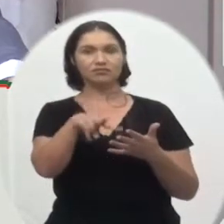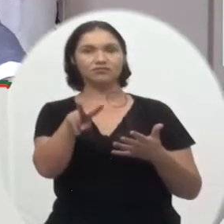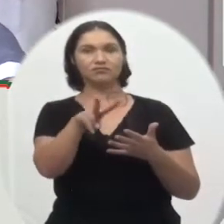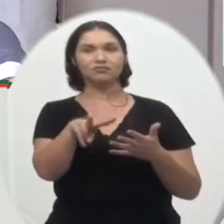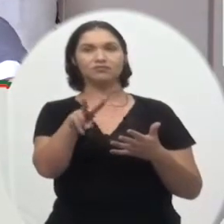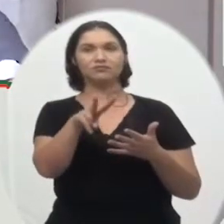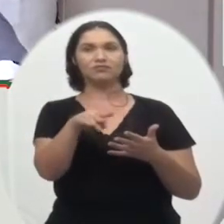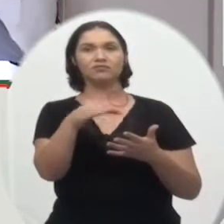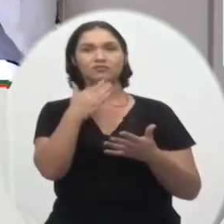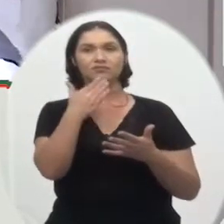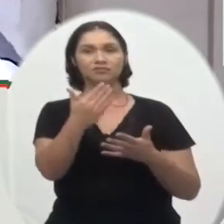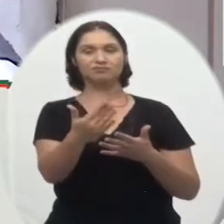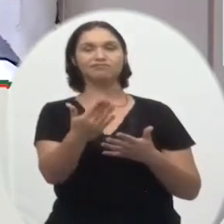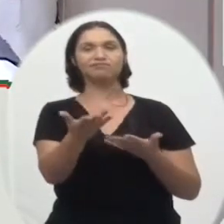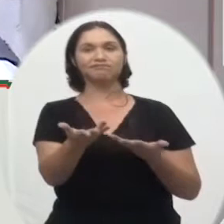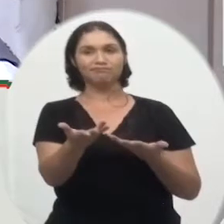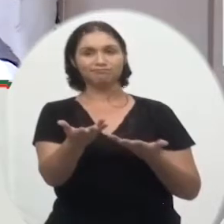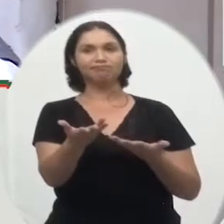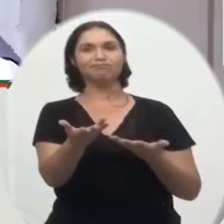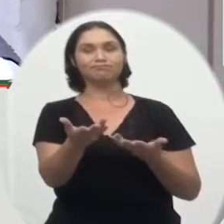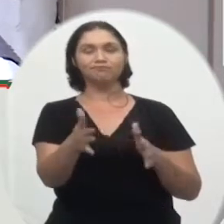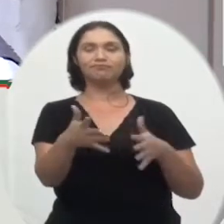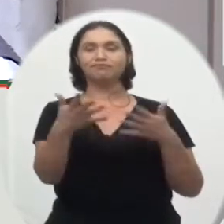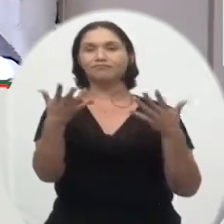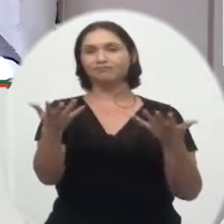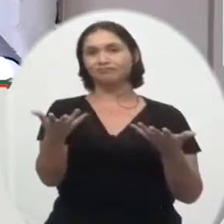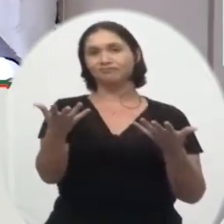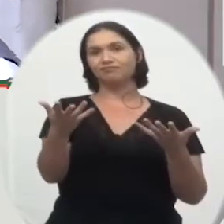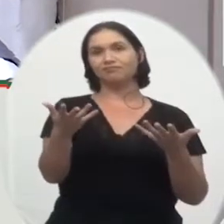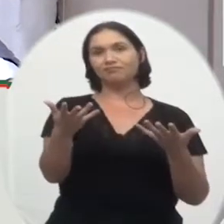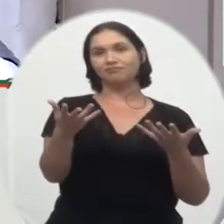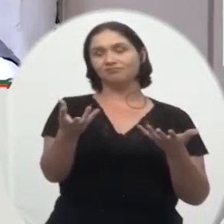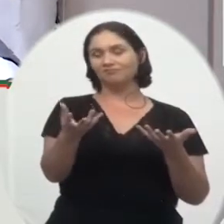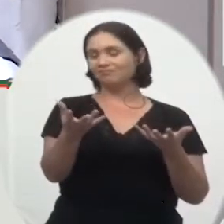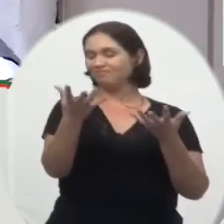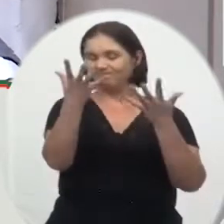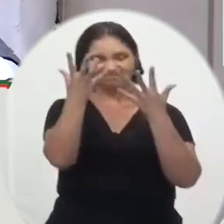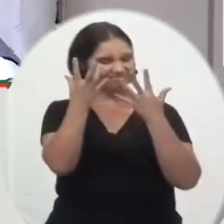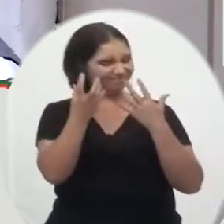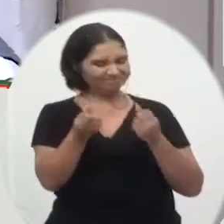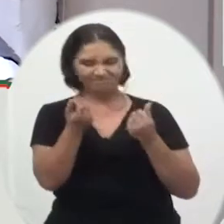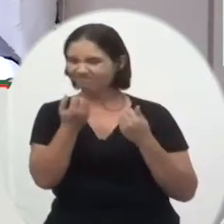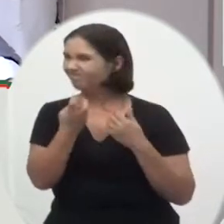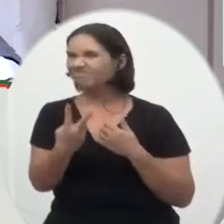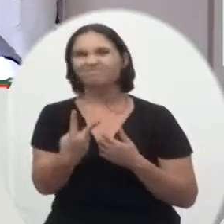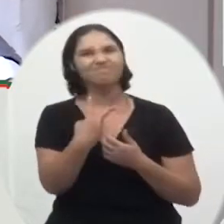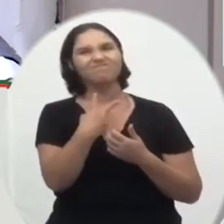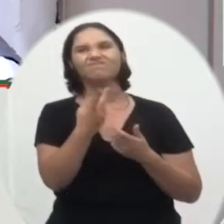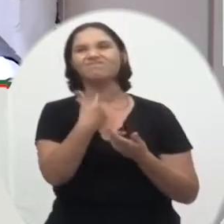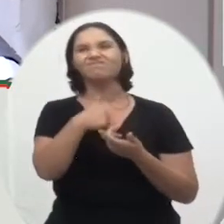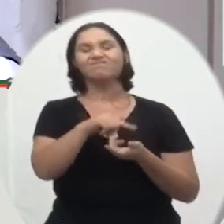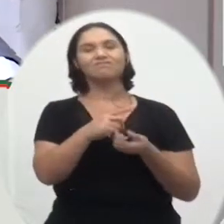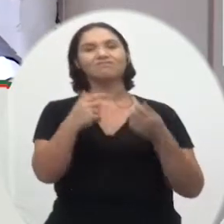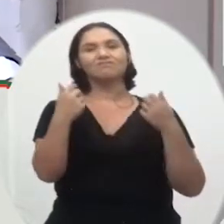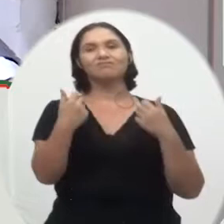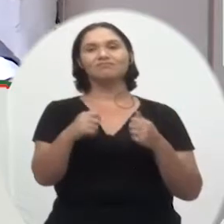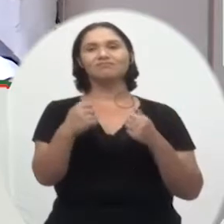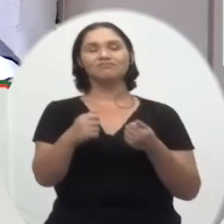pelos vereadores, intermediada. Então é inaceitável, senhor presidente, sabe? Eu não sei se